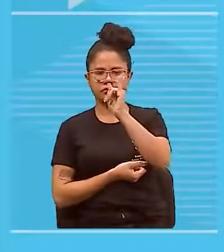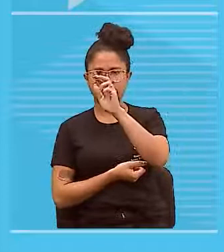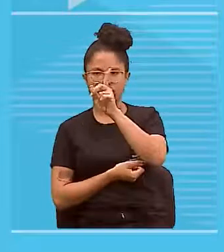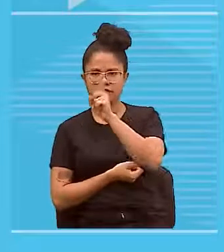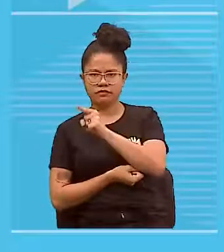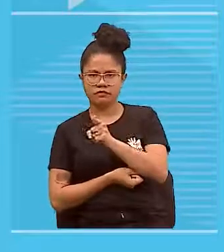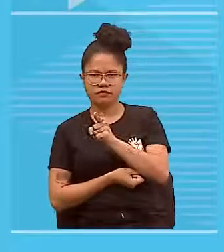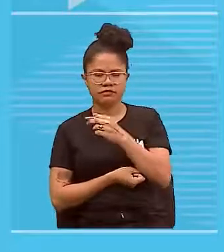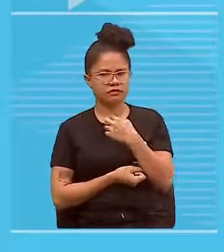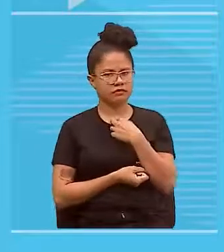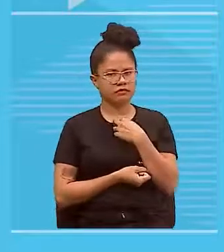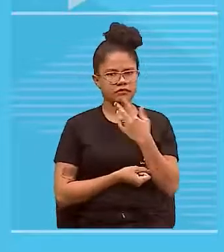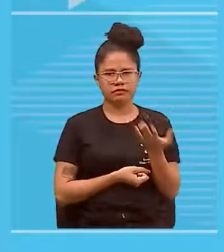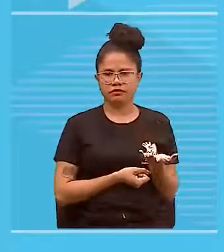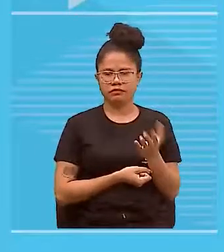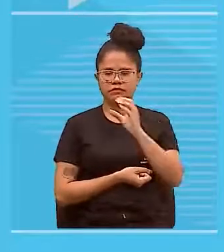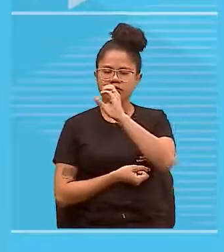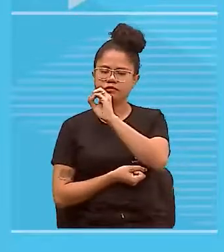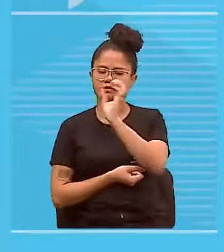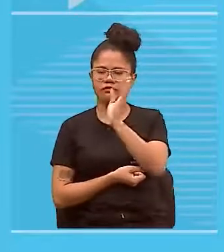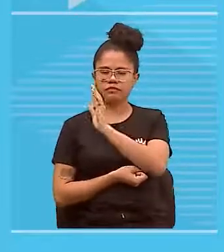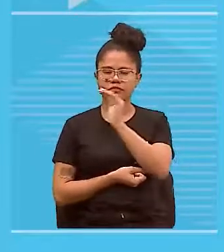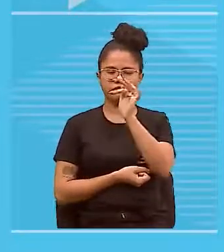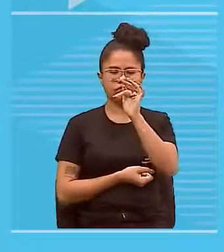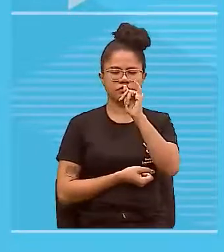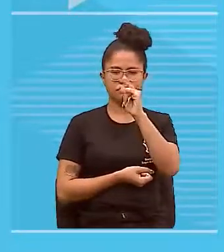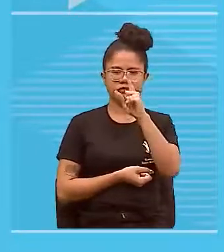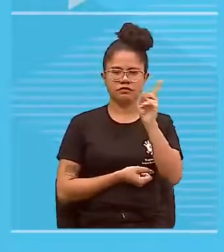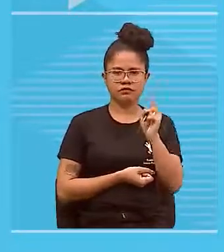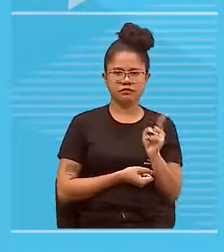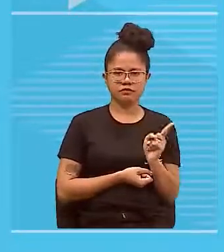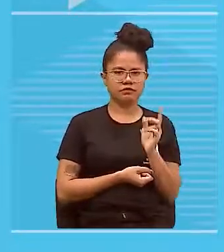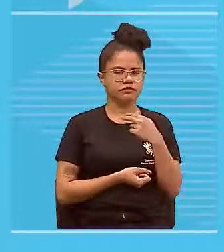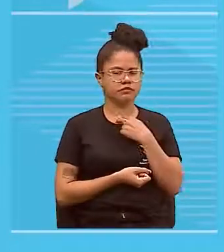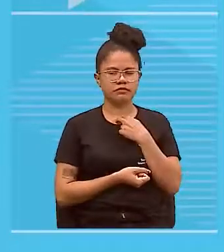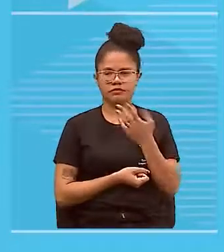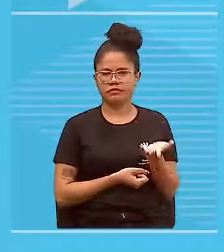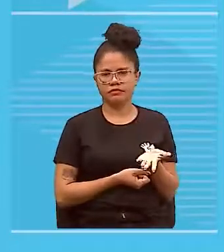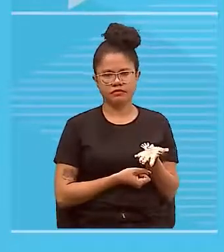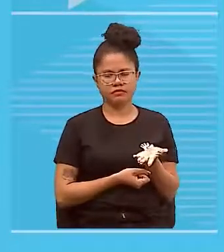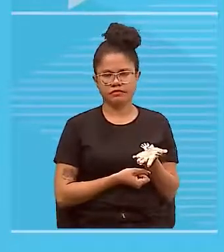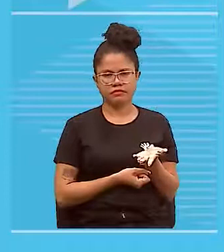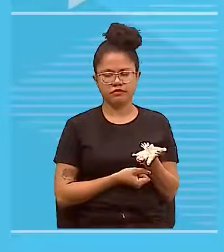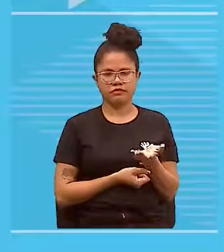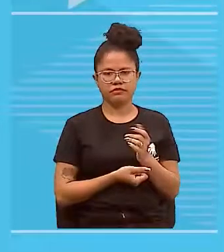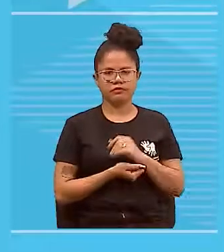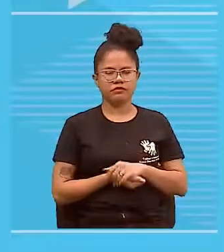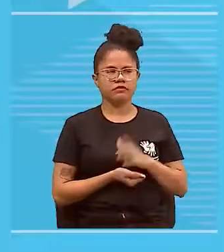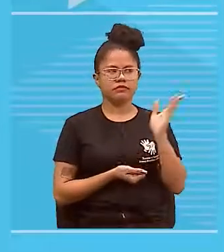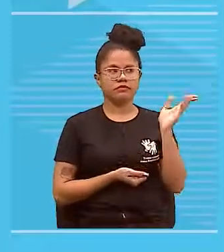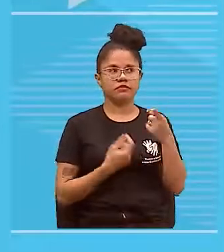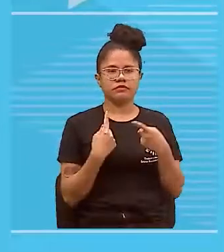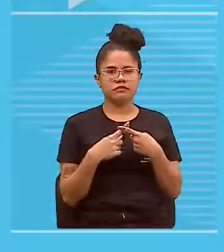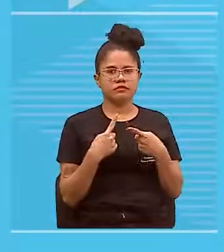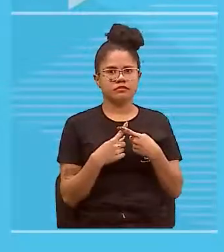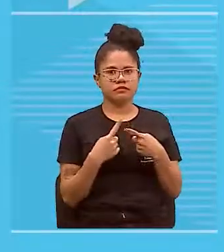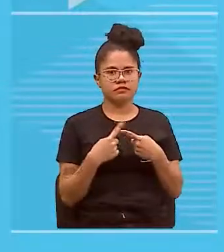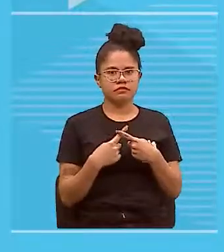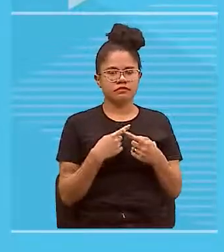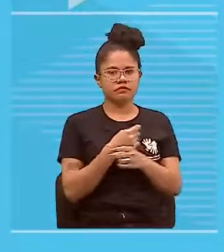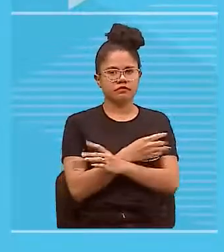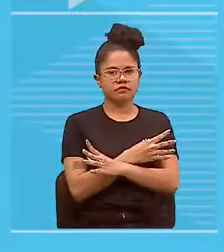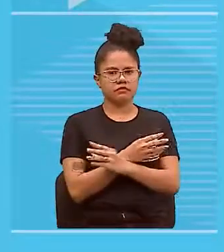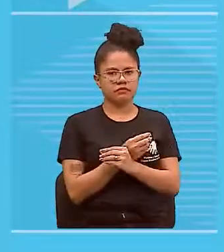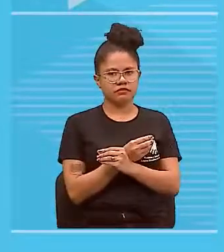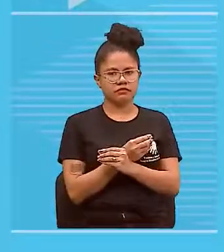eu utilize pronome oblíquo iniciando frase o fiz não dá esse porque é uma conjunção